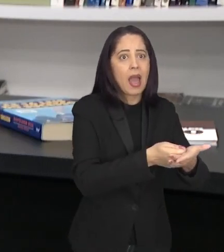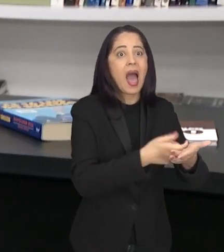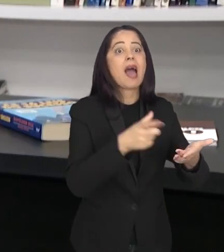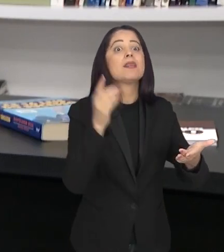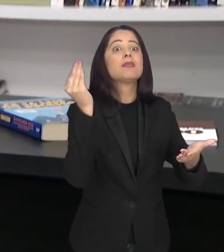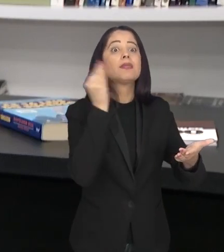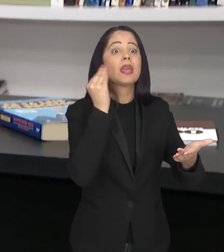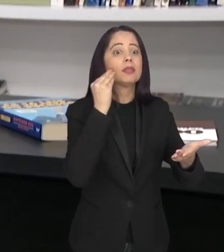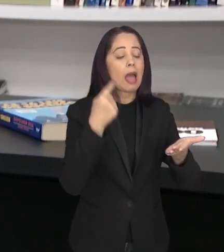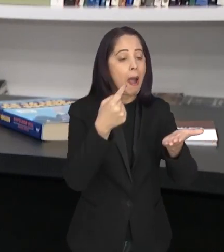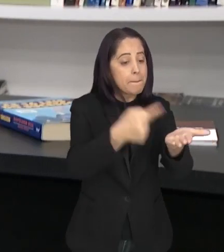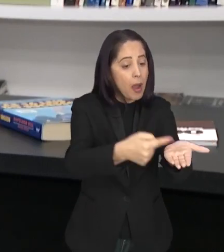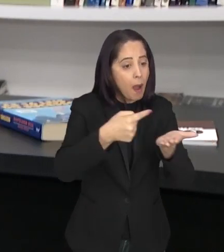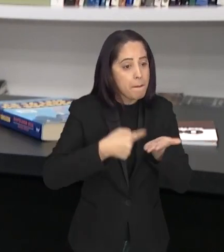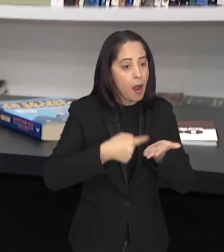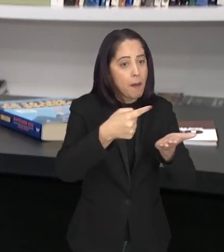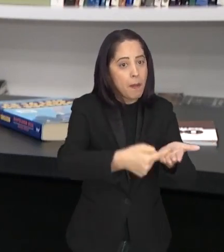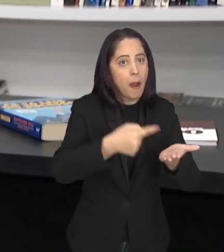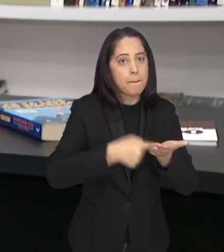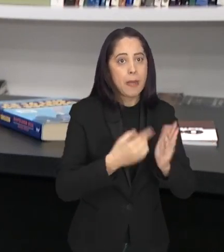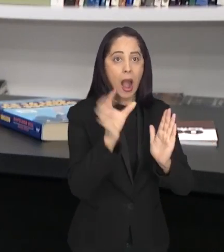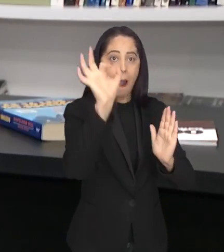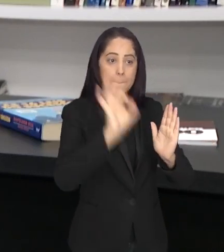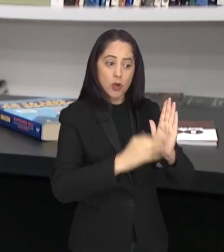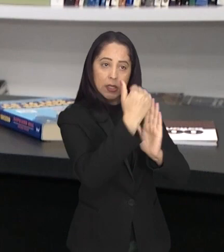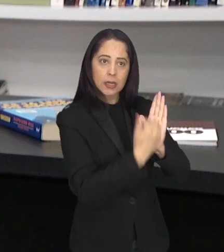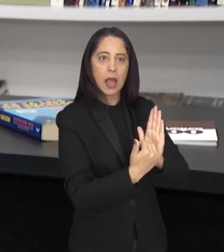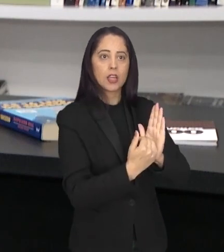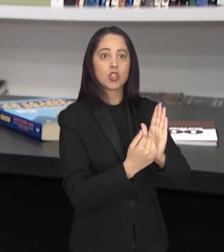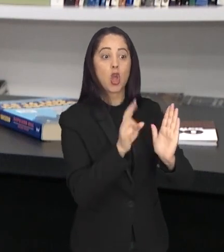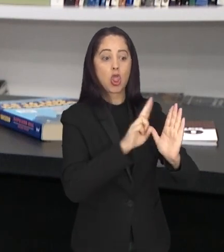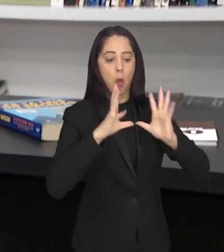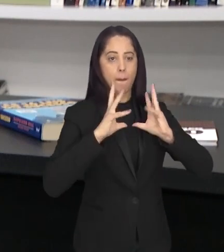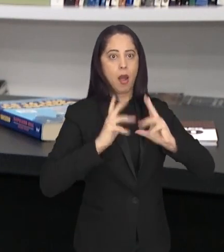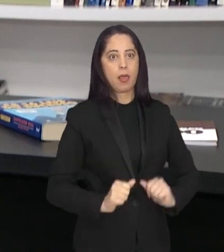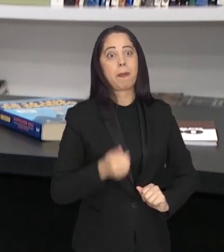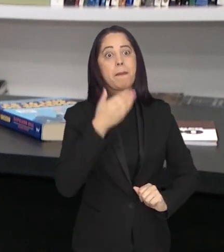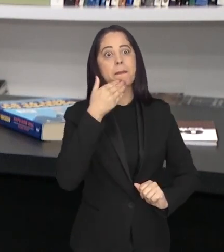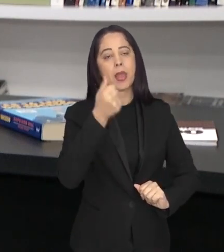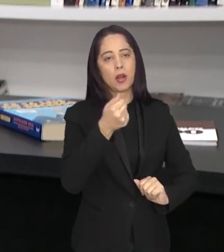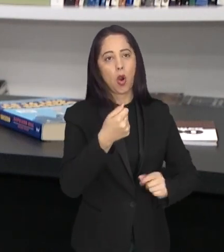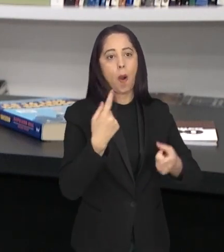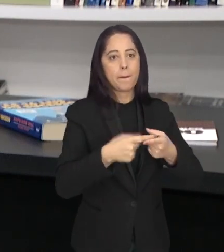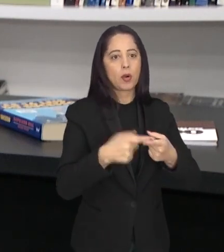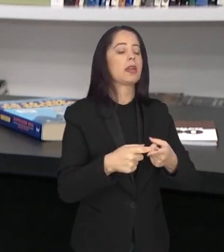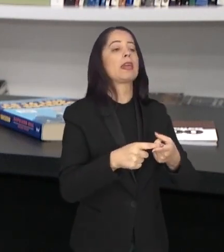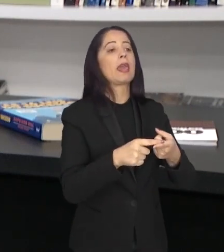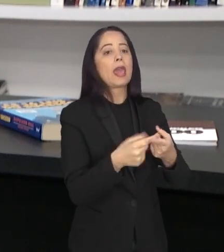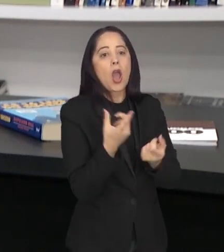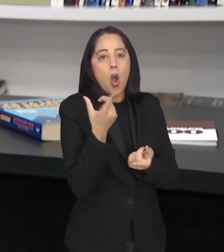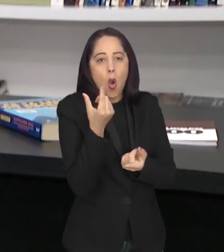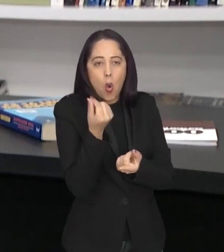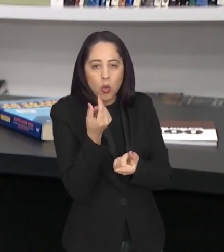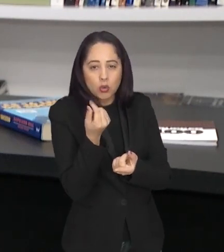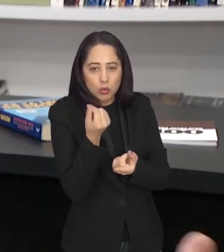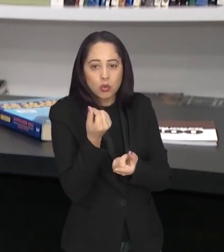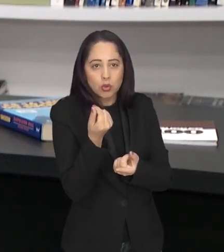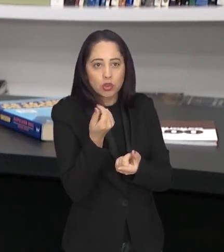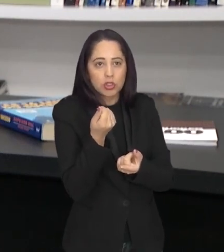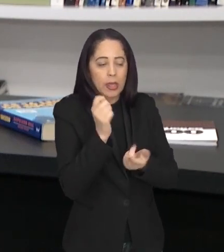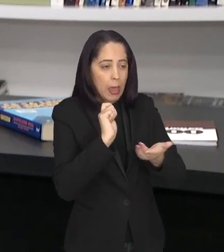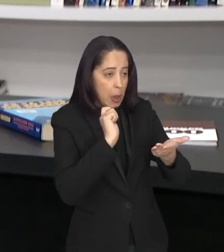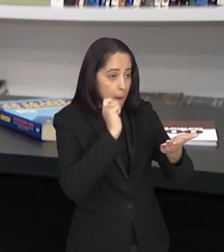atual, tentar renegociar desconto das taxas de juros e limpar o seu nome. Porque daí ele pegando esse dinheiro, ele